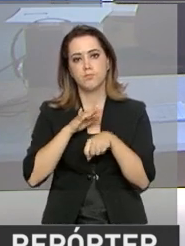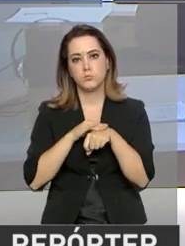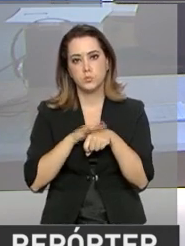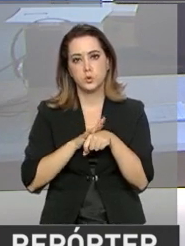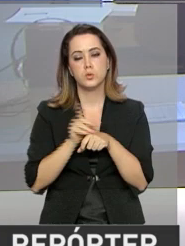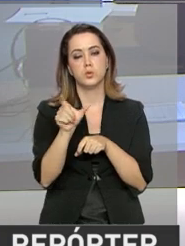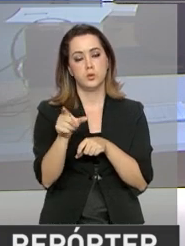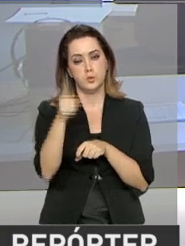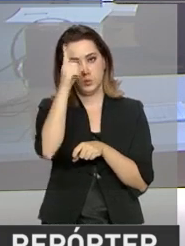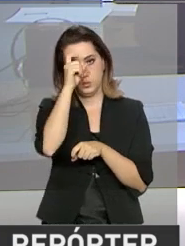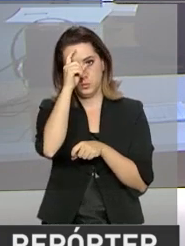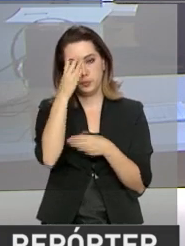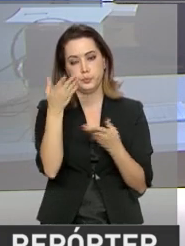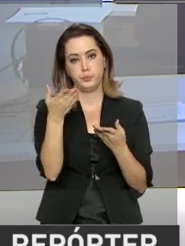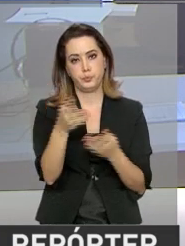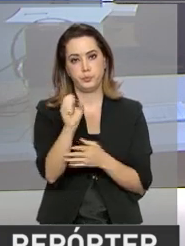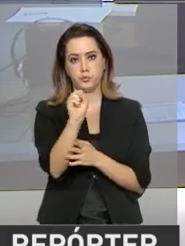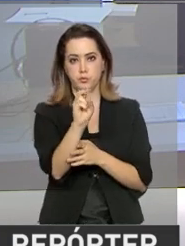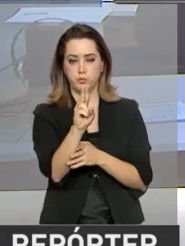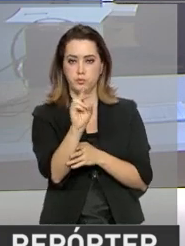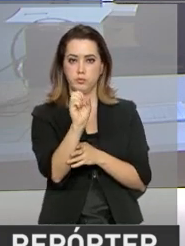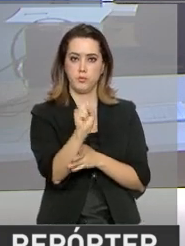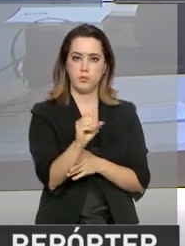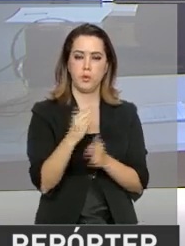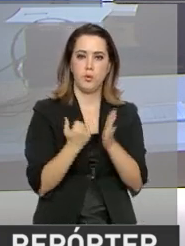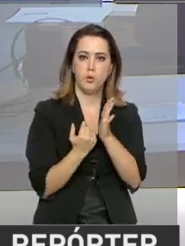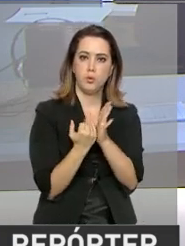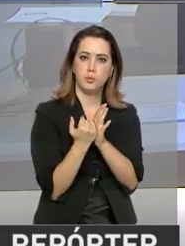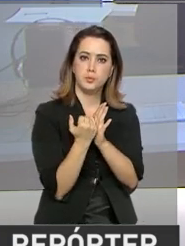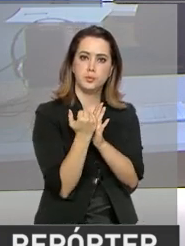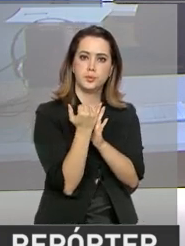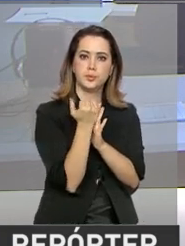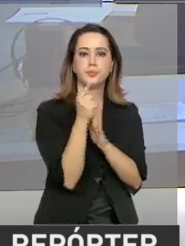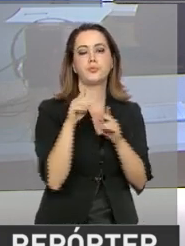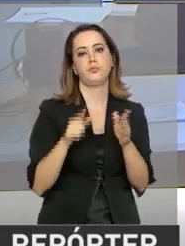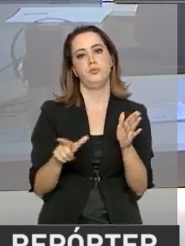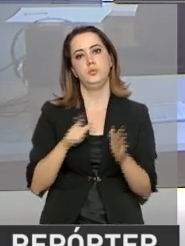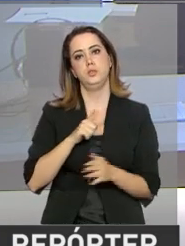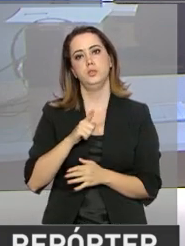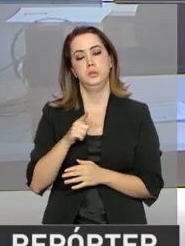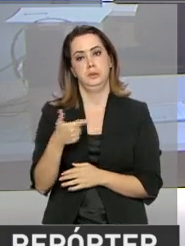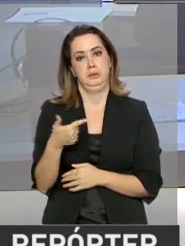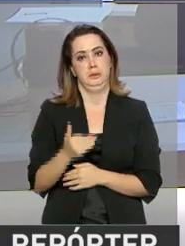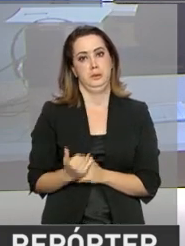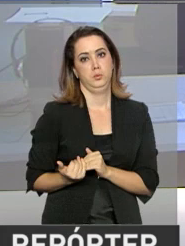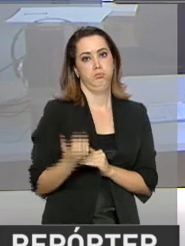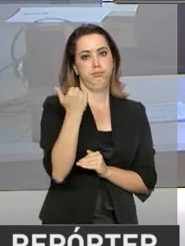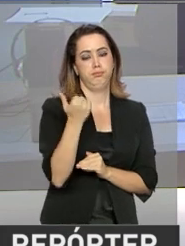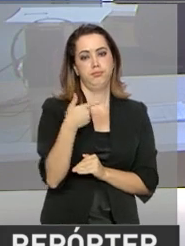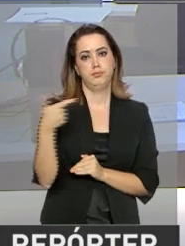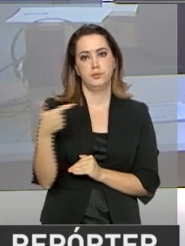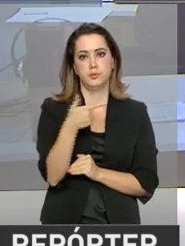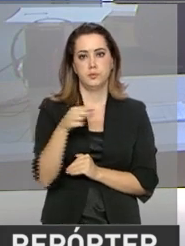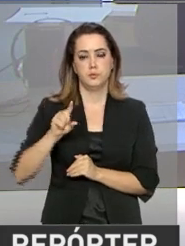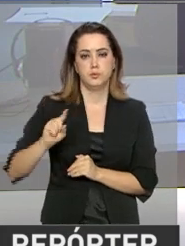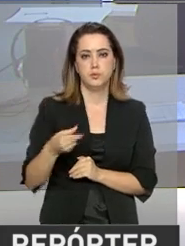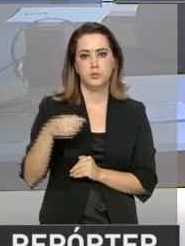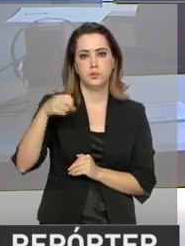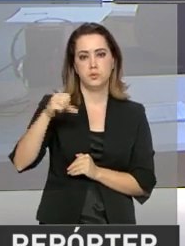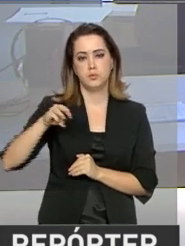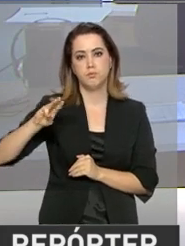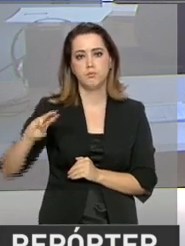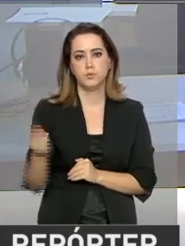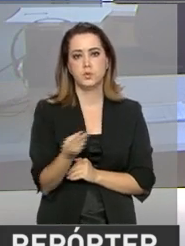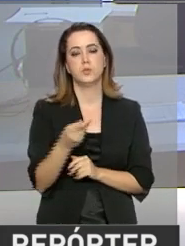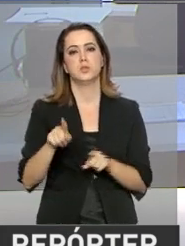34% maior que em 2012 só no ano passado foram realizados 22 mil 900.000 tratamentos de